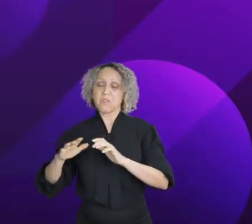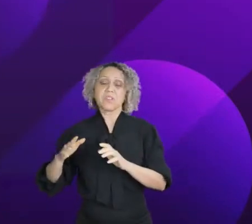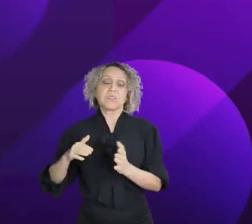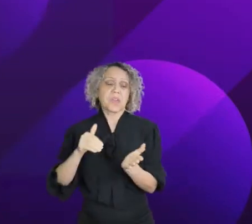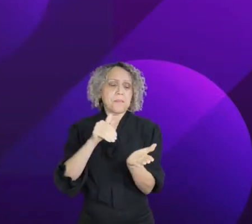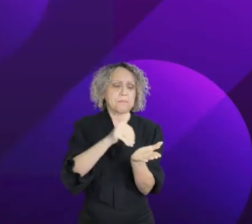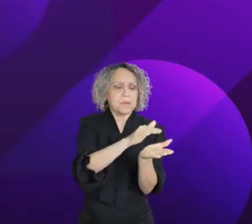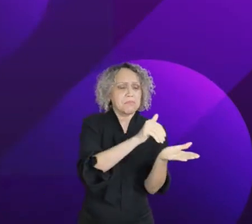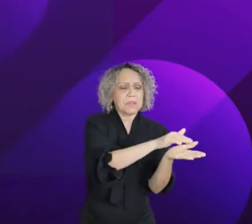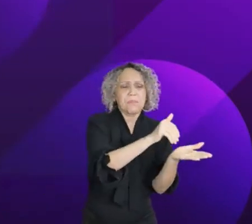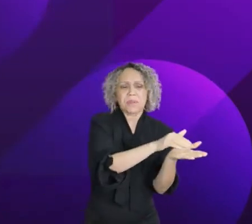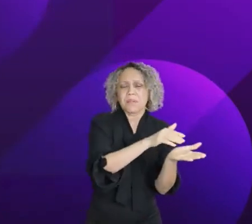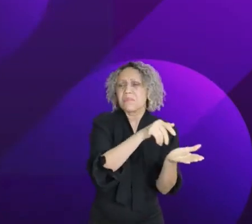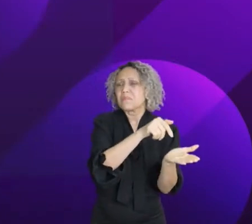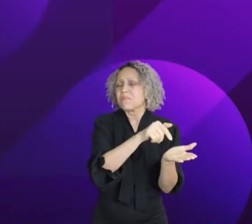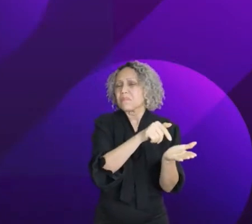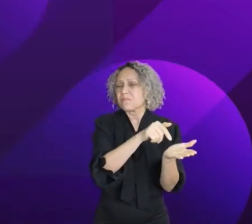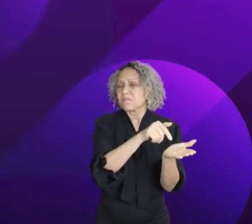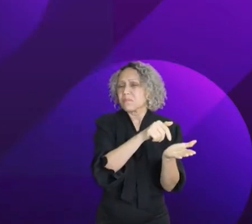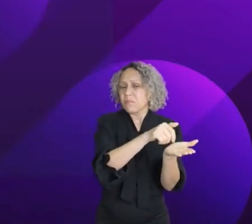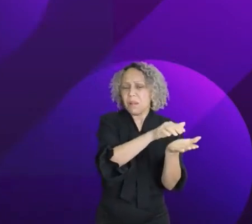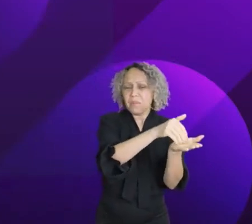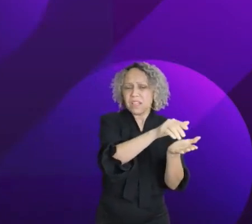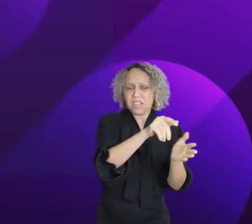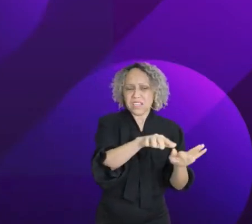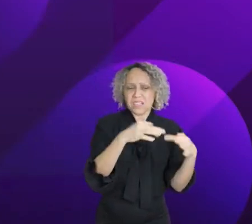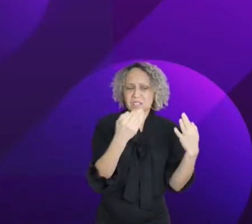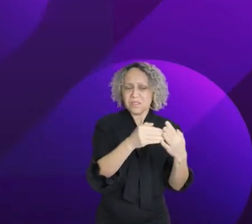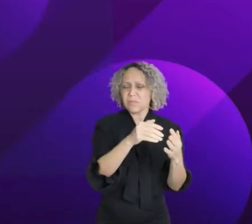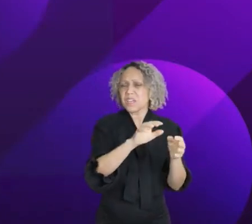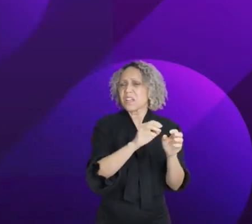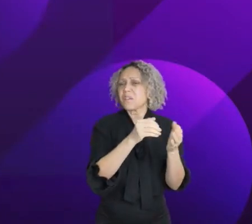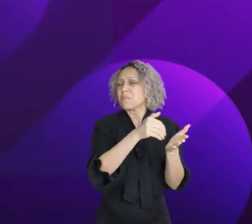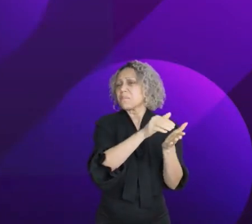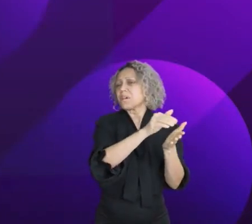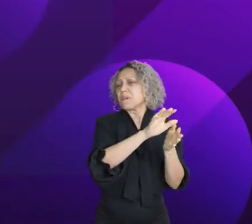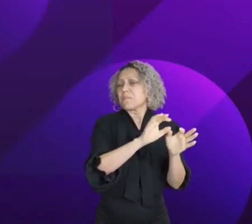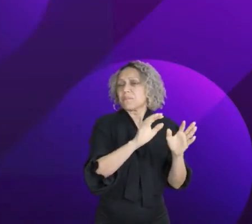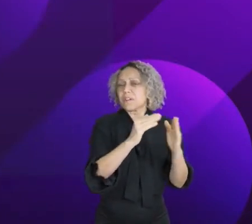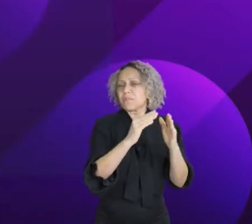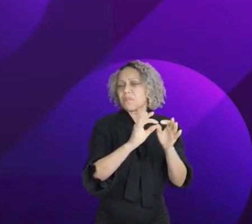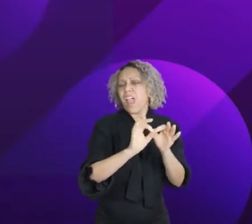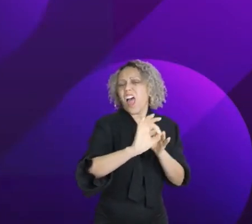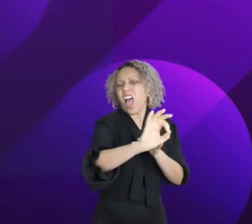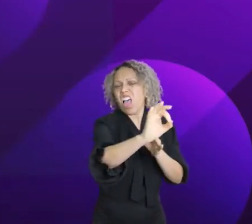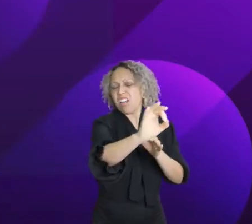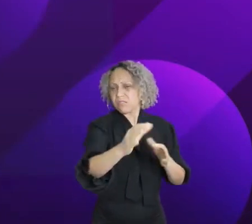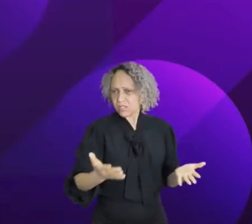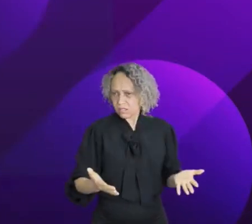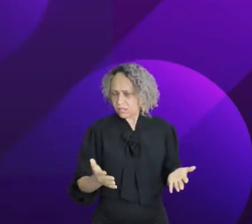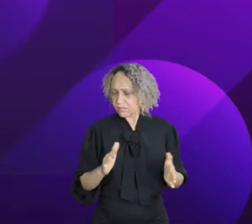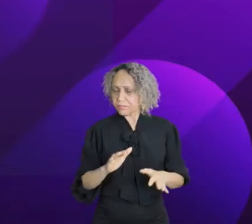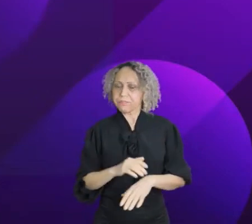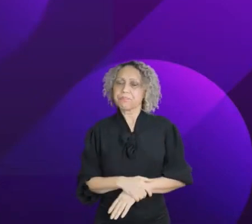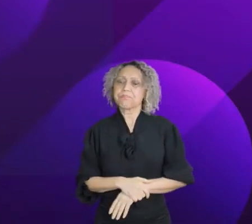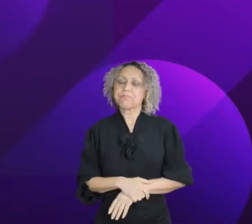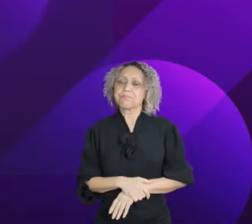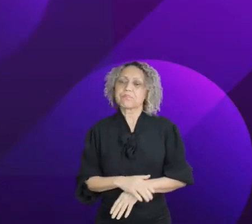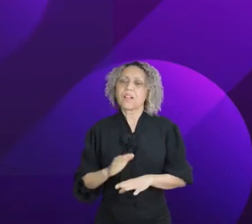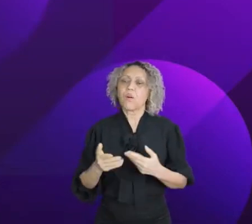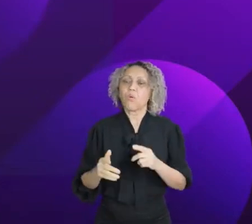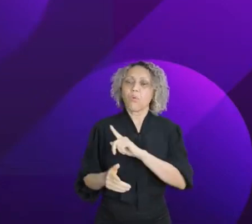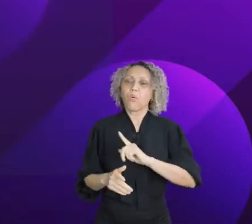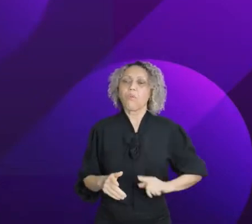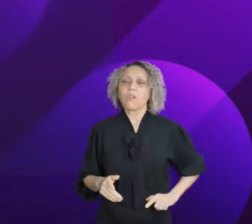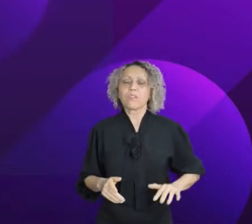mais distantes. Em 2009, quando o governo federal, o governo do Lula, lança o programa